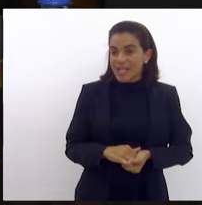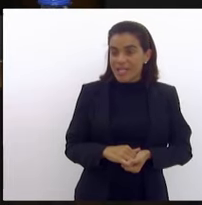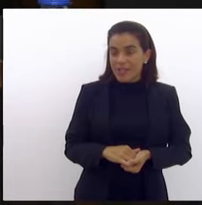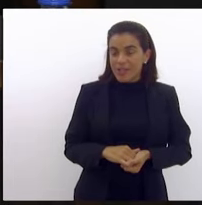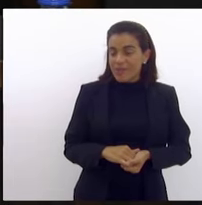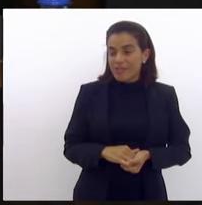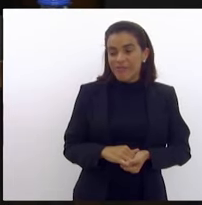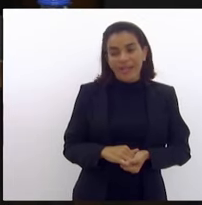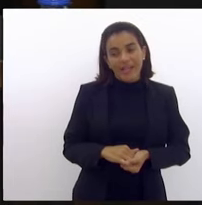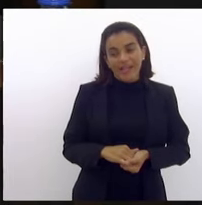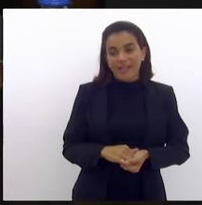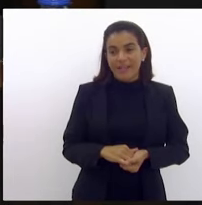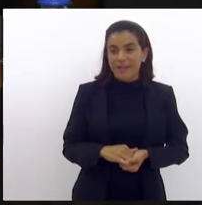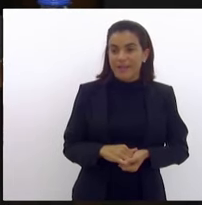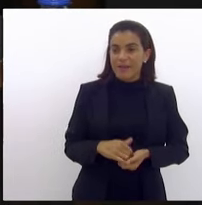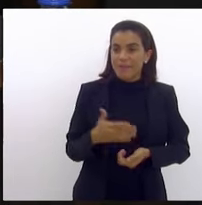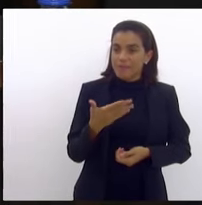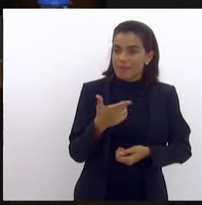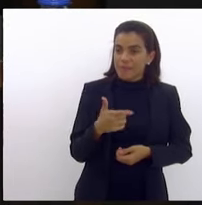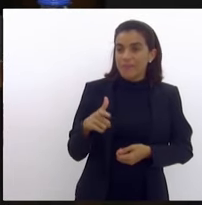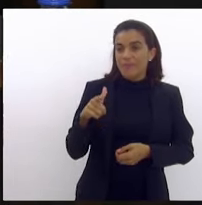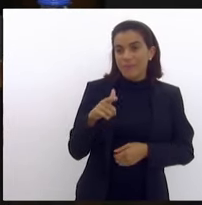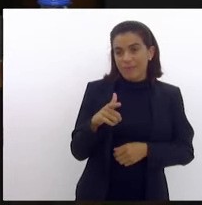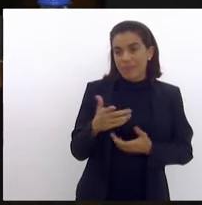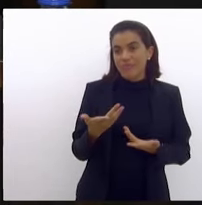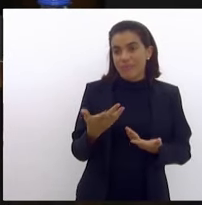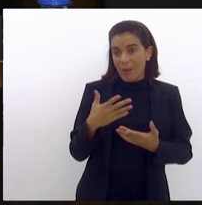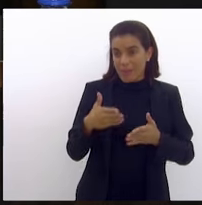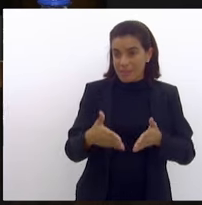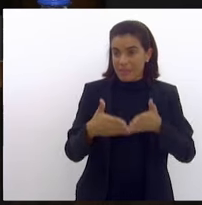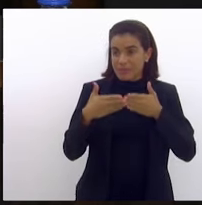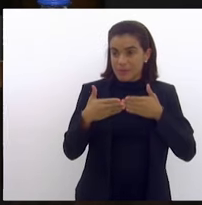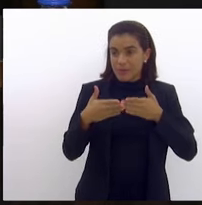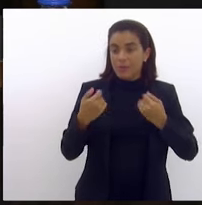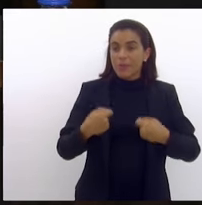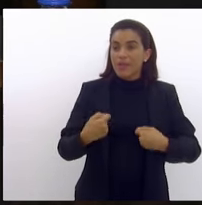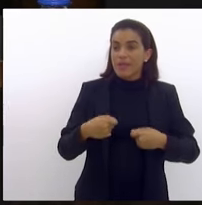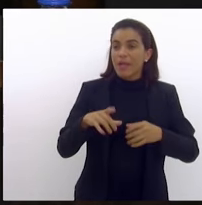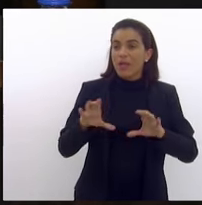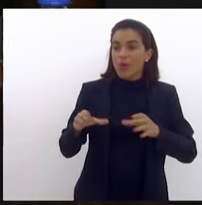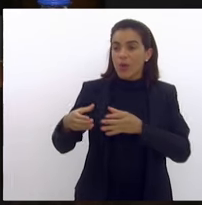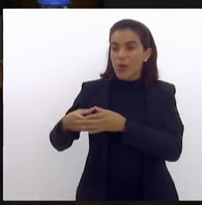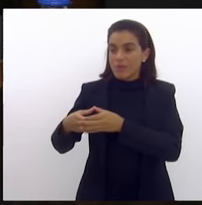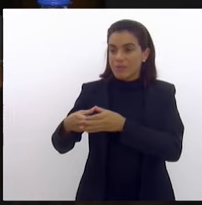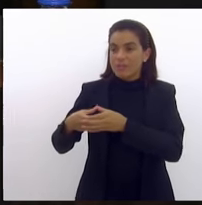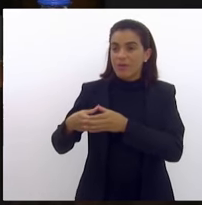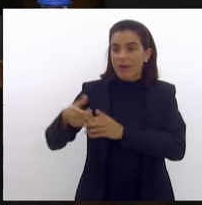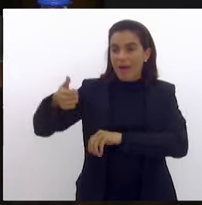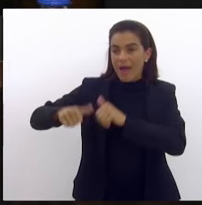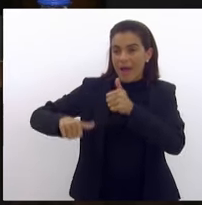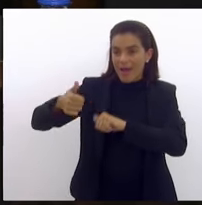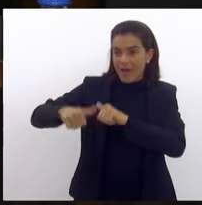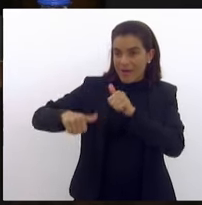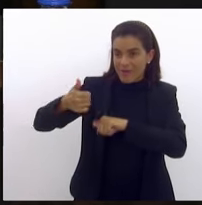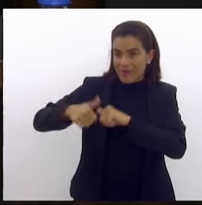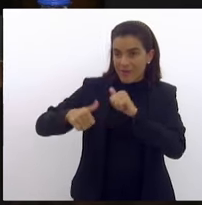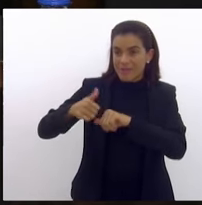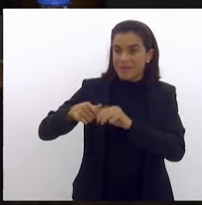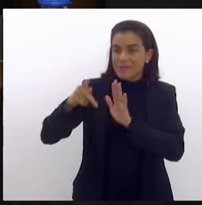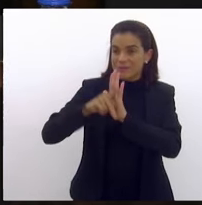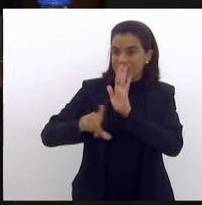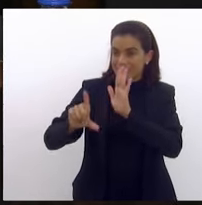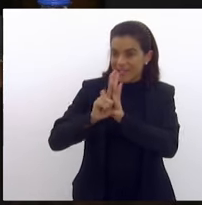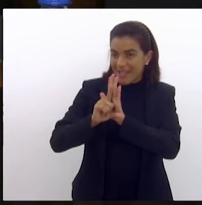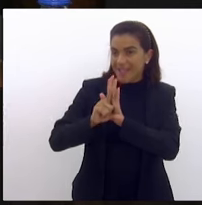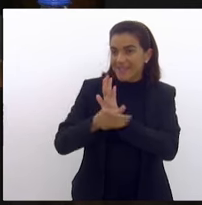Antes de anunciar o próximo projeto, o David vai precisar se ausentar, porque eles estão em comissão aí avaliando os projetos,